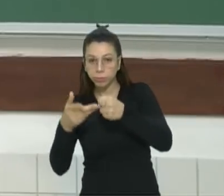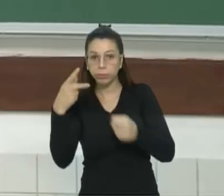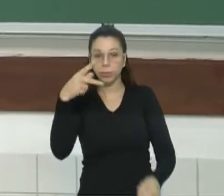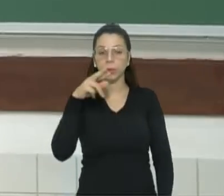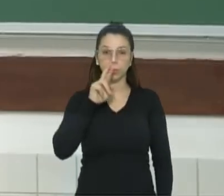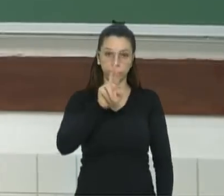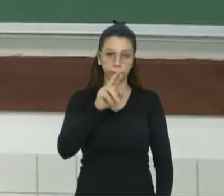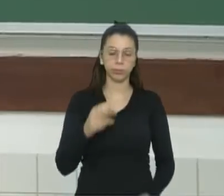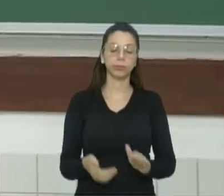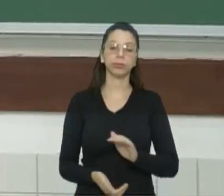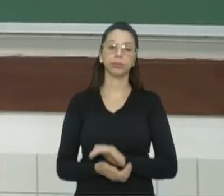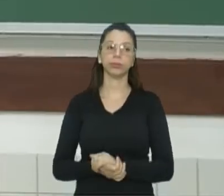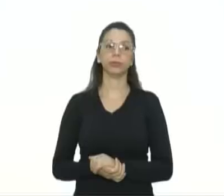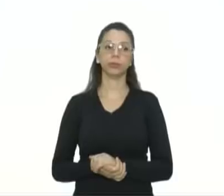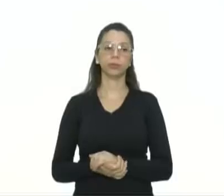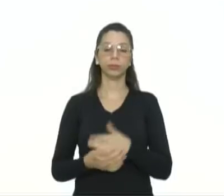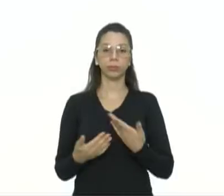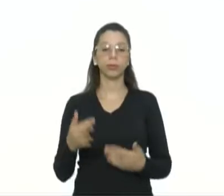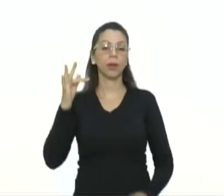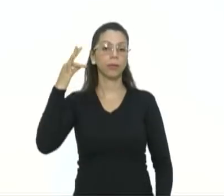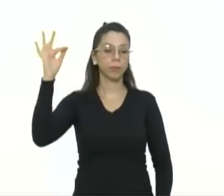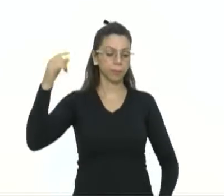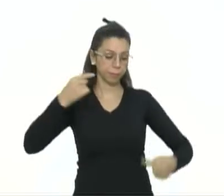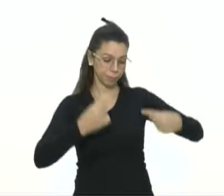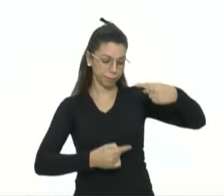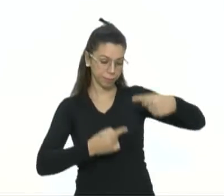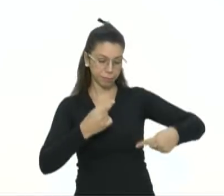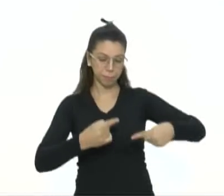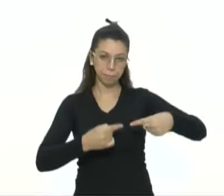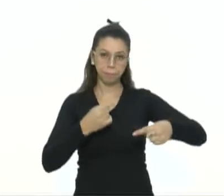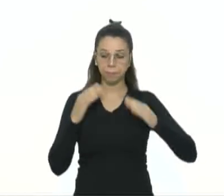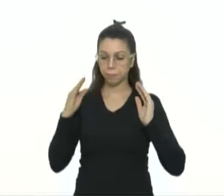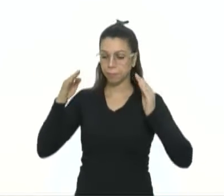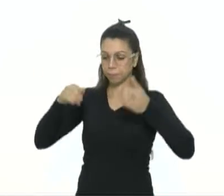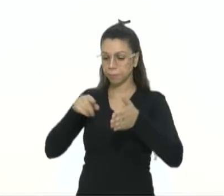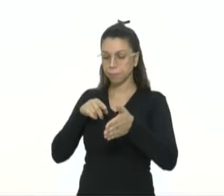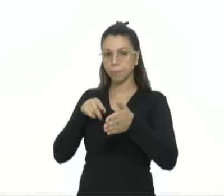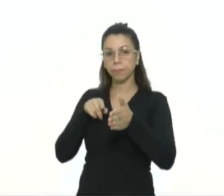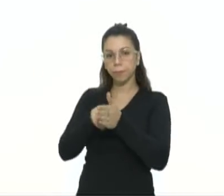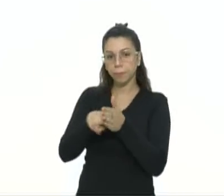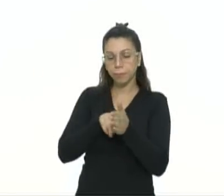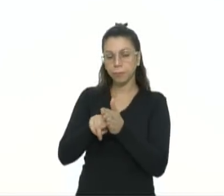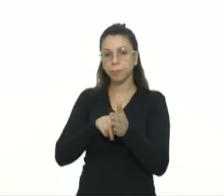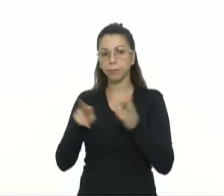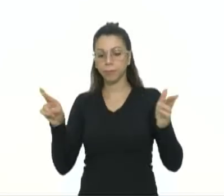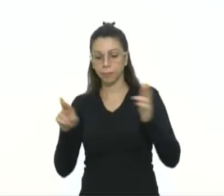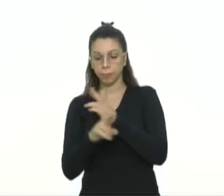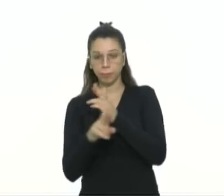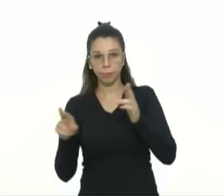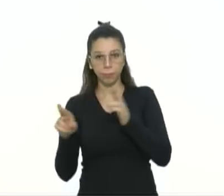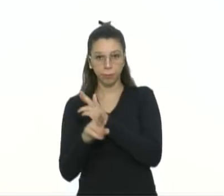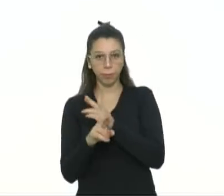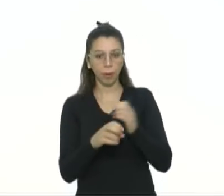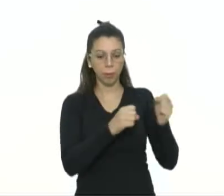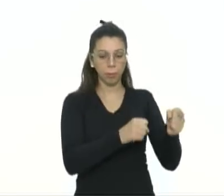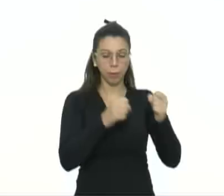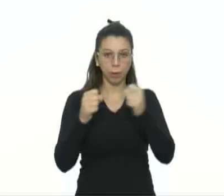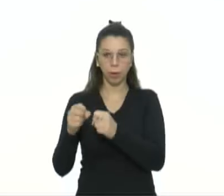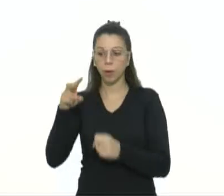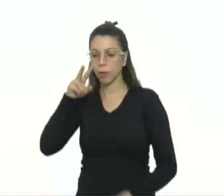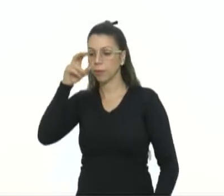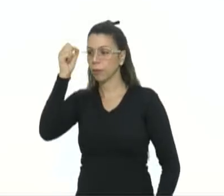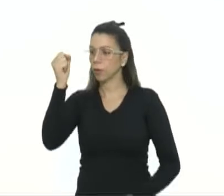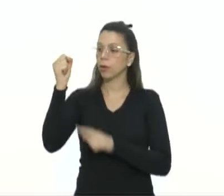escrita. A filosofia política dedica-se ao estudo das relações de poder, em que se evidencia que a força